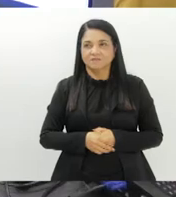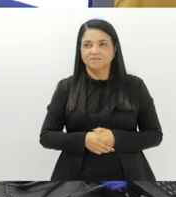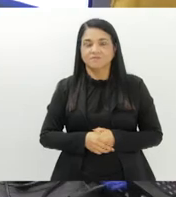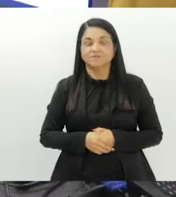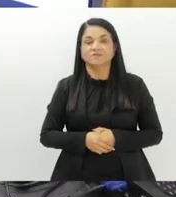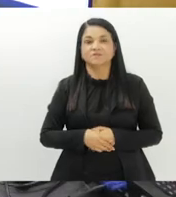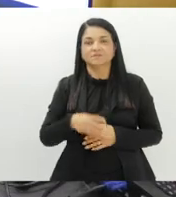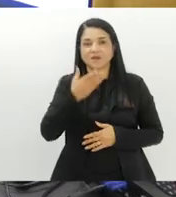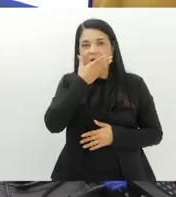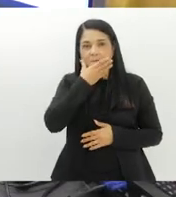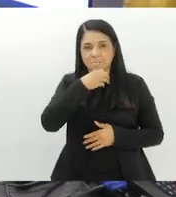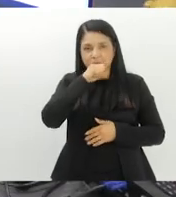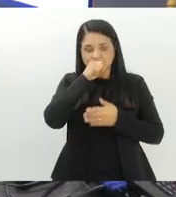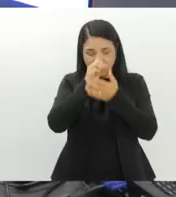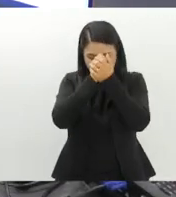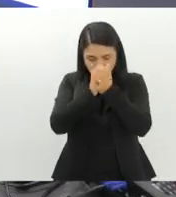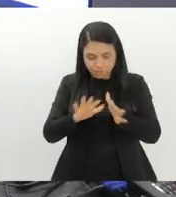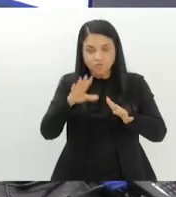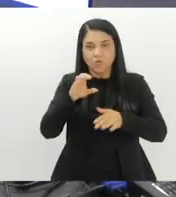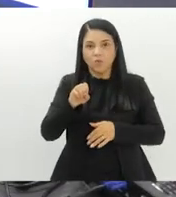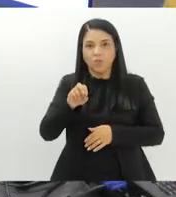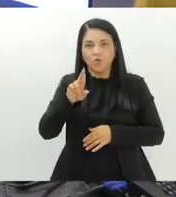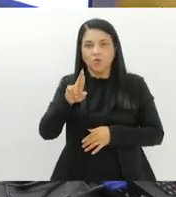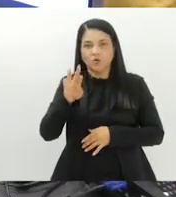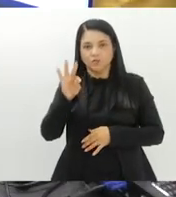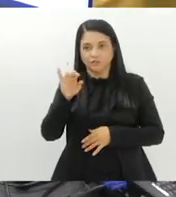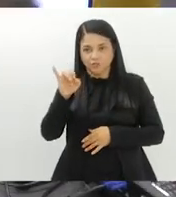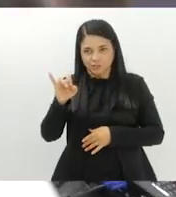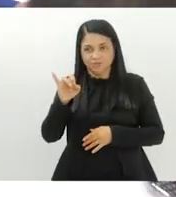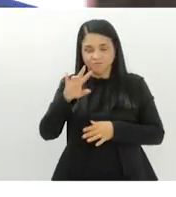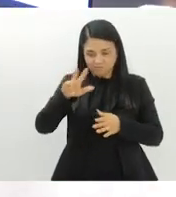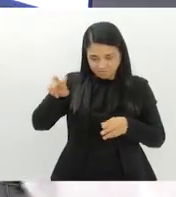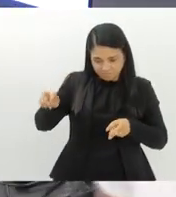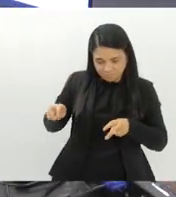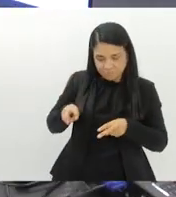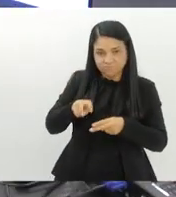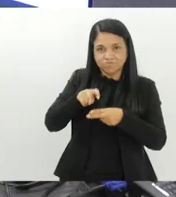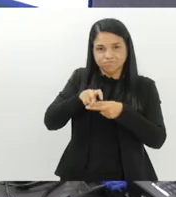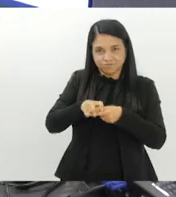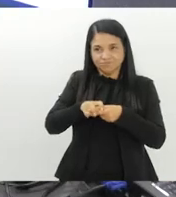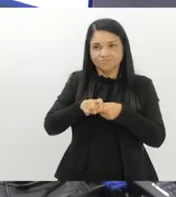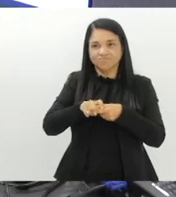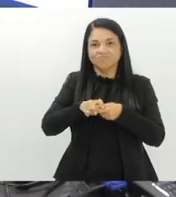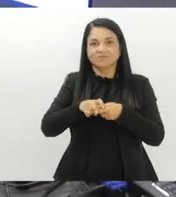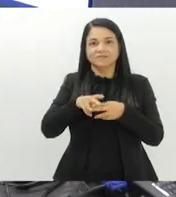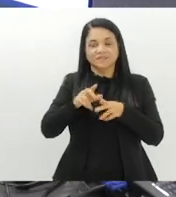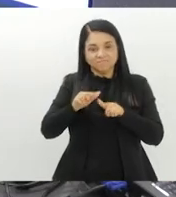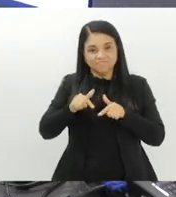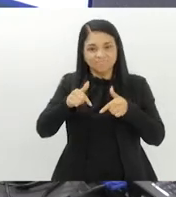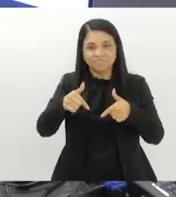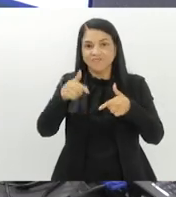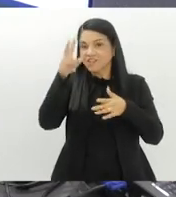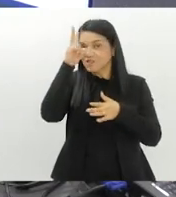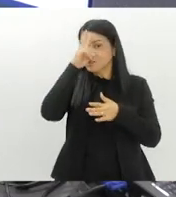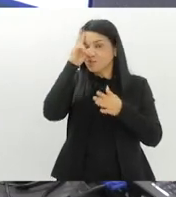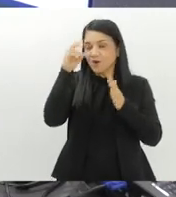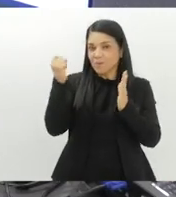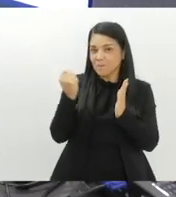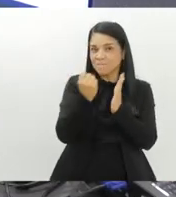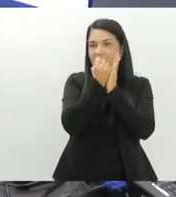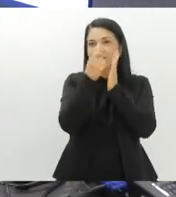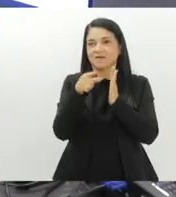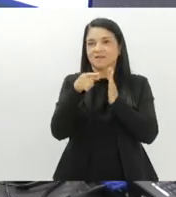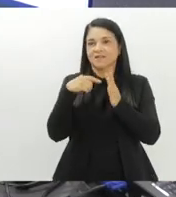Pai Ortiz, por favor, para compor conosco esse ato histórico, eu queria convidar aqui mais para o centro da